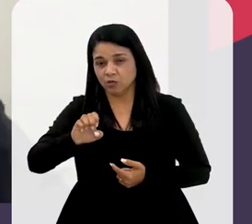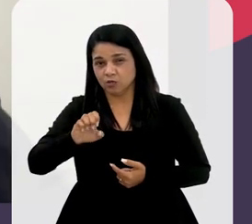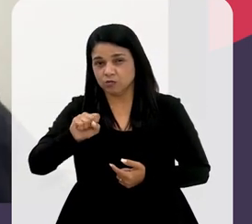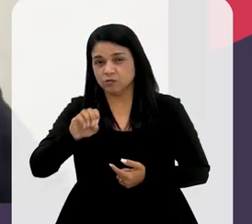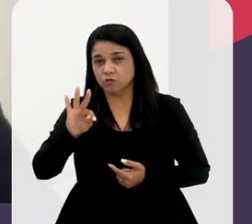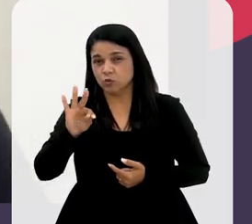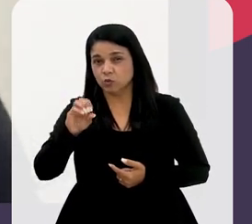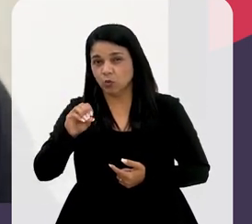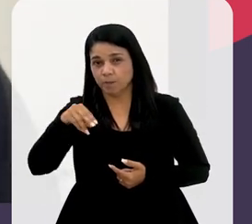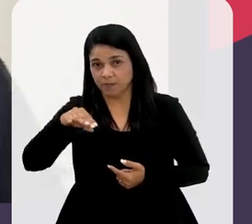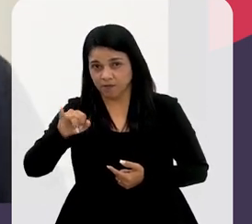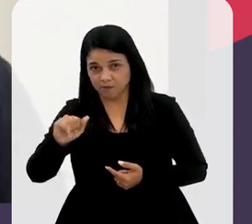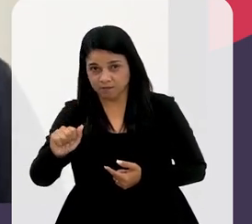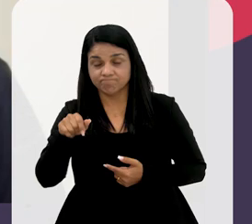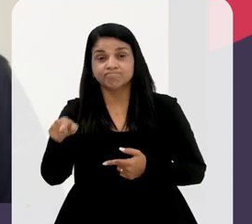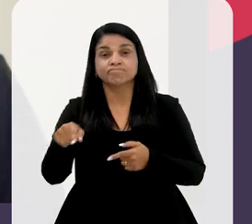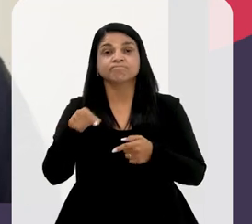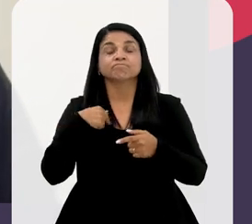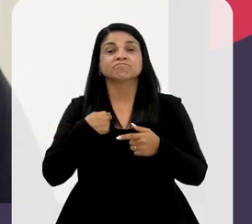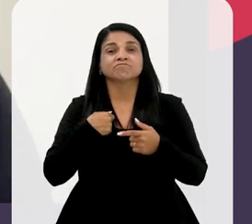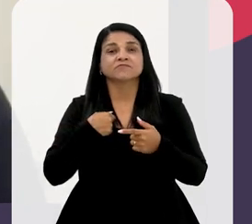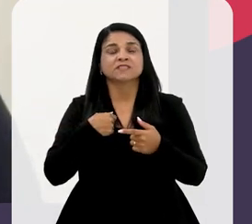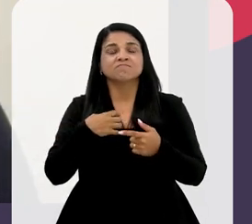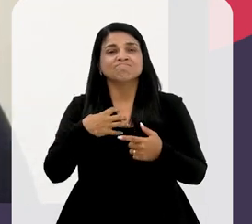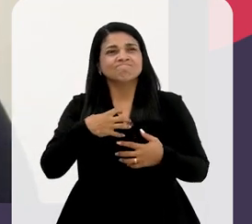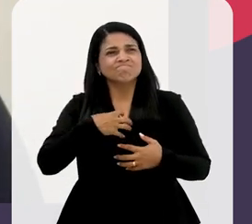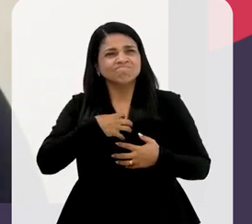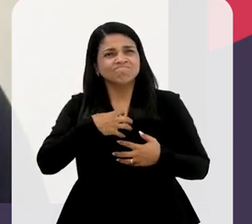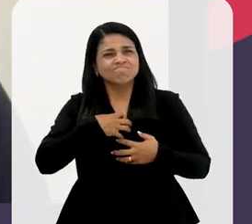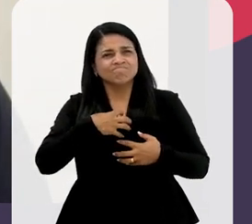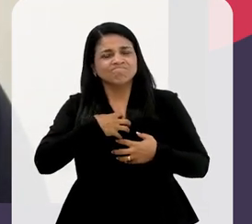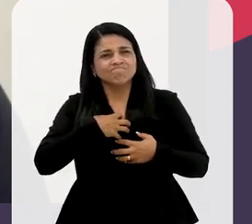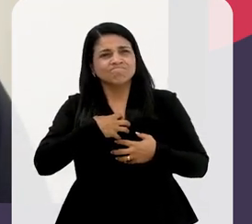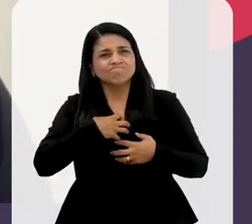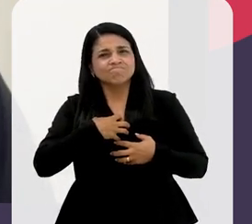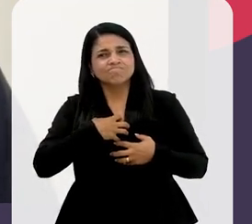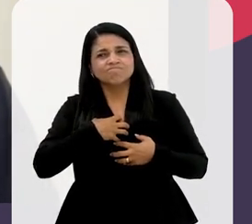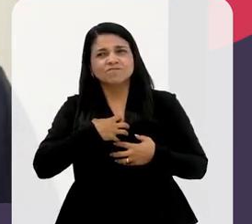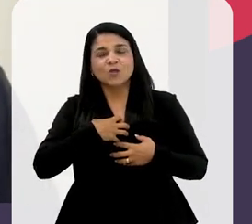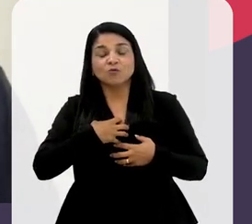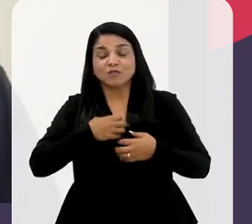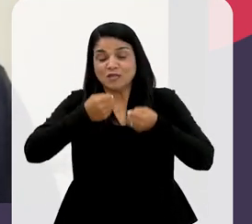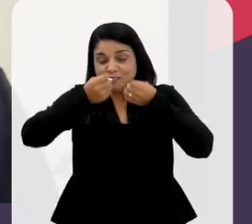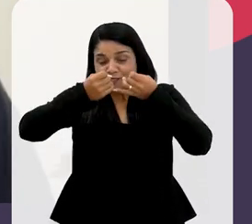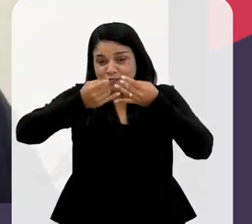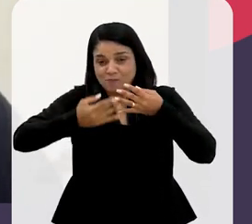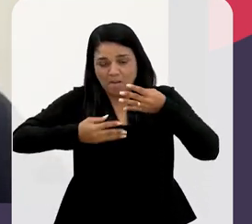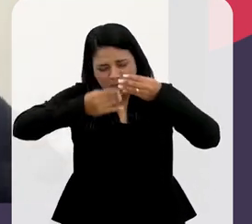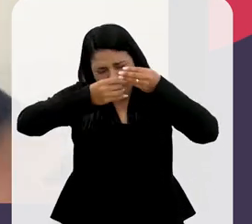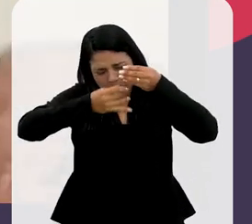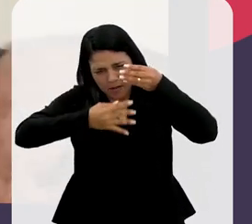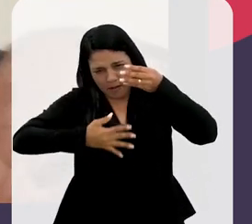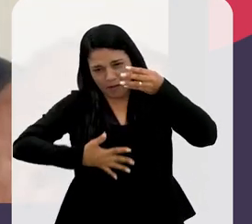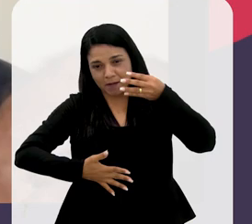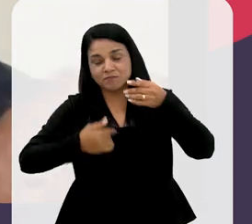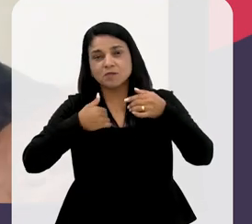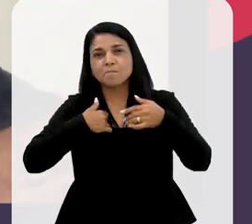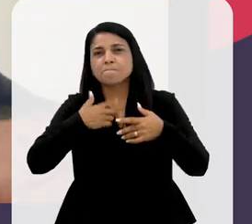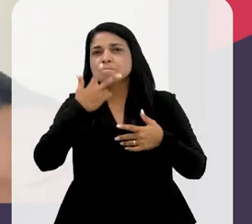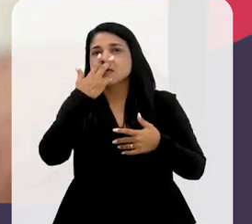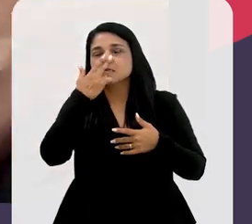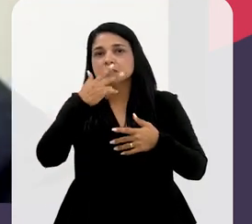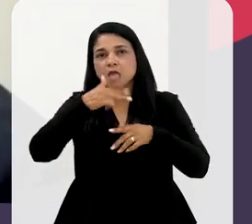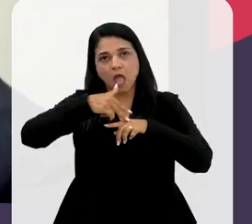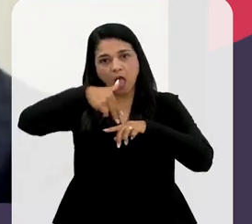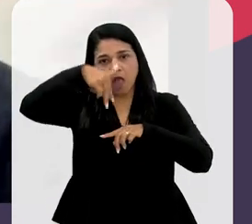Traqueostomia. Fiz a tráqueo. E fiquei lá. Eu tive umas sensações, mas daria um programa inteiro. Que eu tive uma sensação